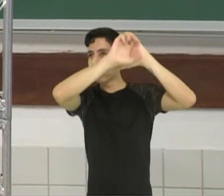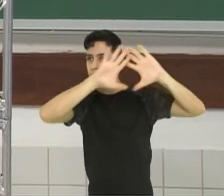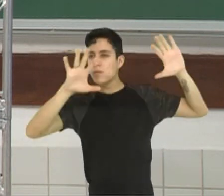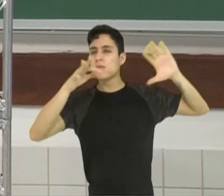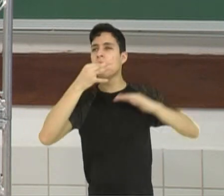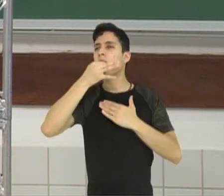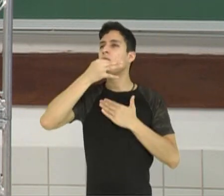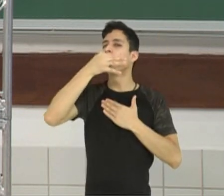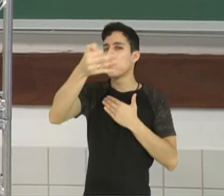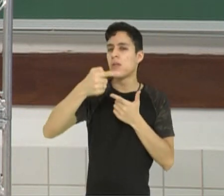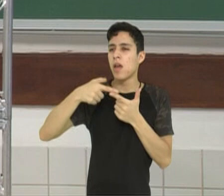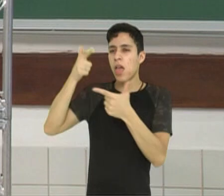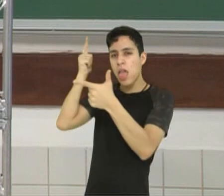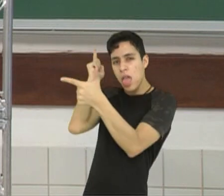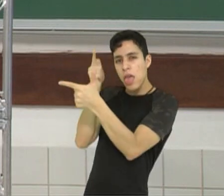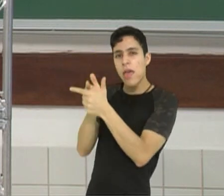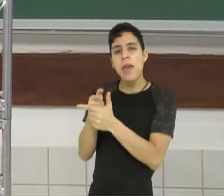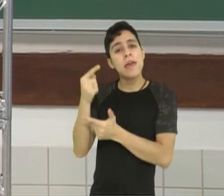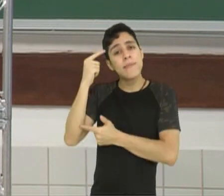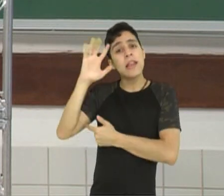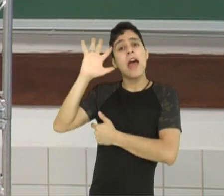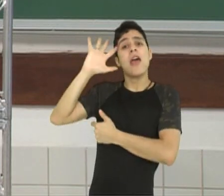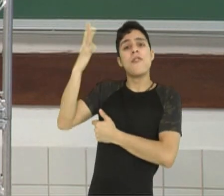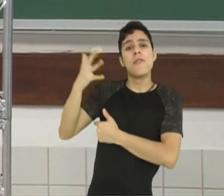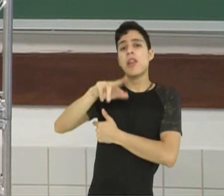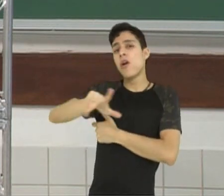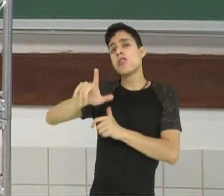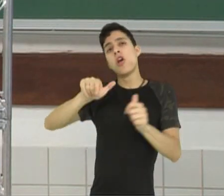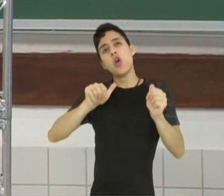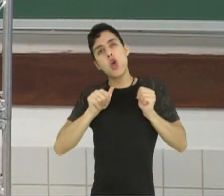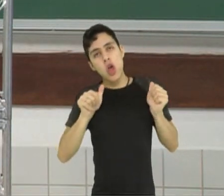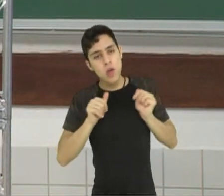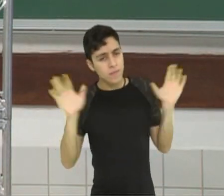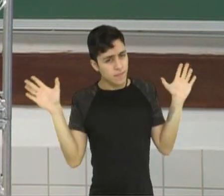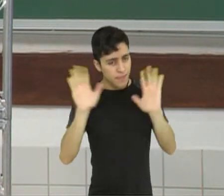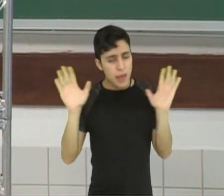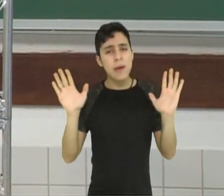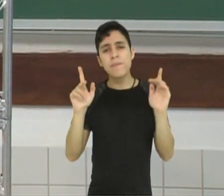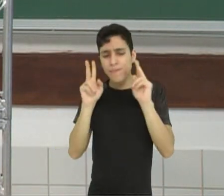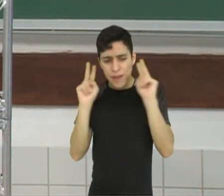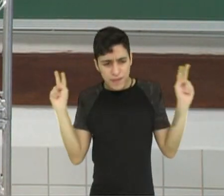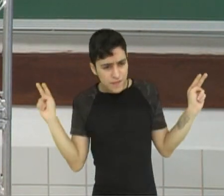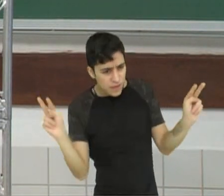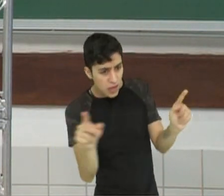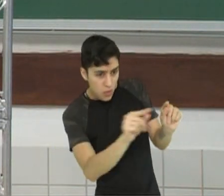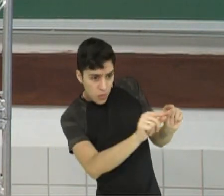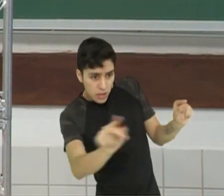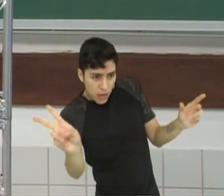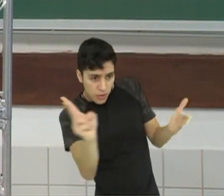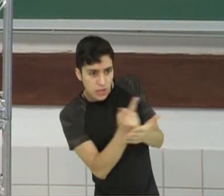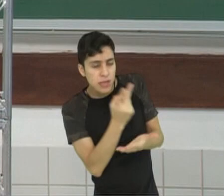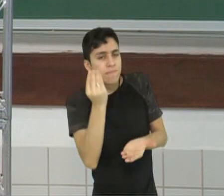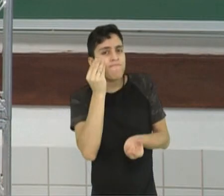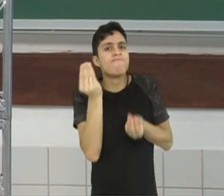em soluções, né? Não deixar as coisas simplesmente acontecerem, mas perceber que elas estão acontecendo.